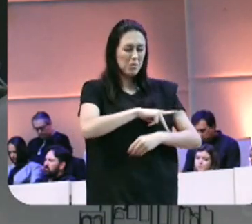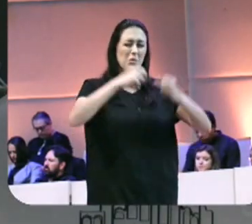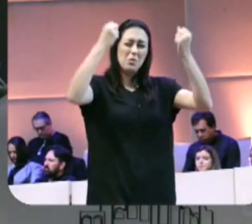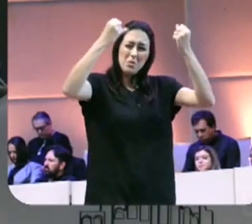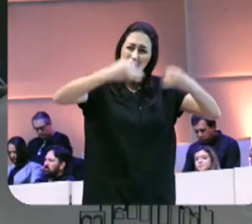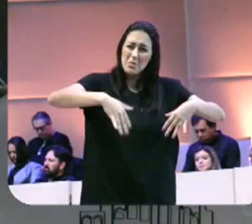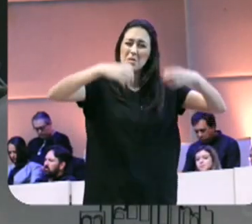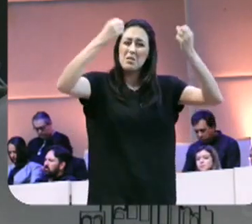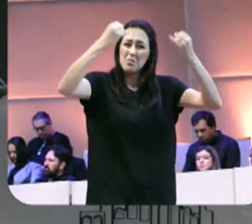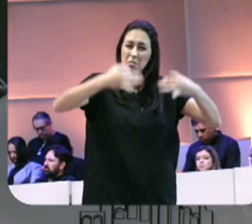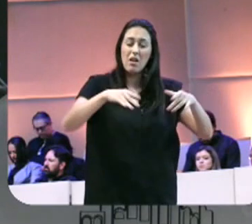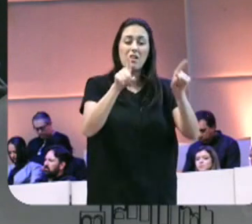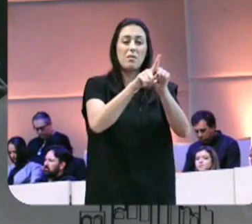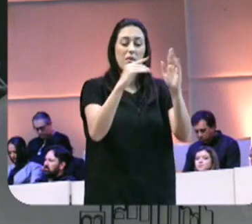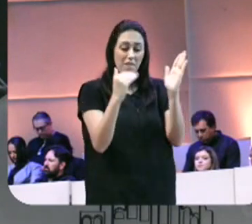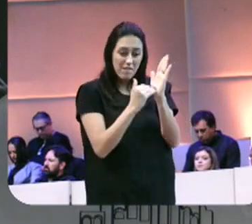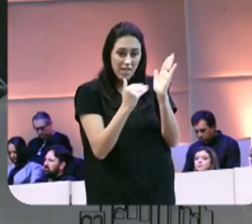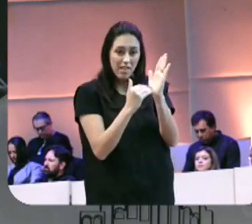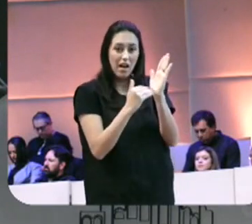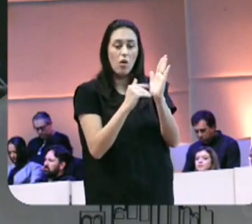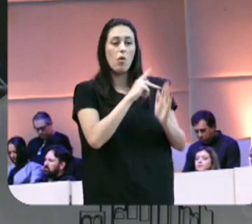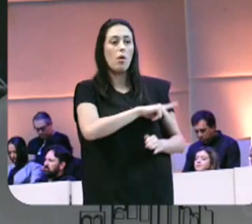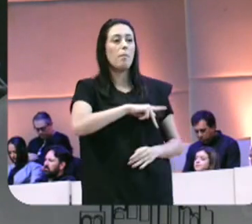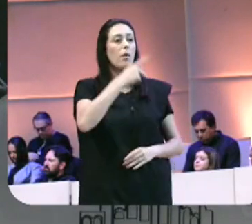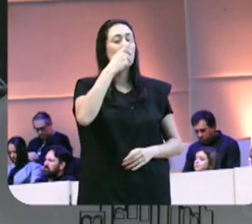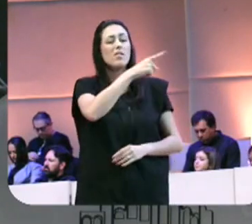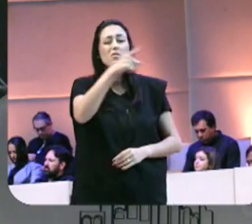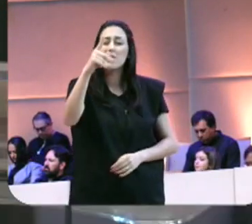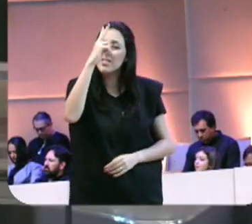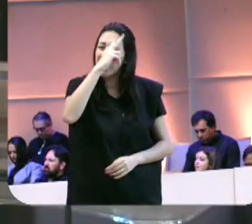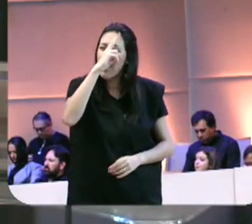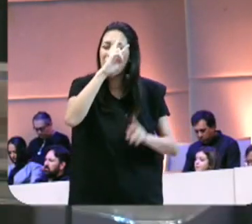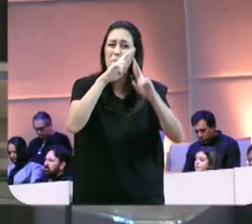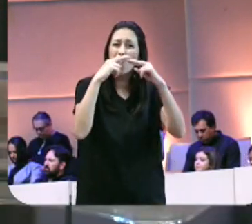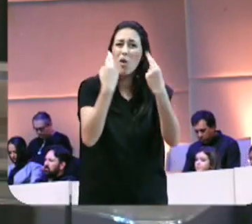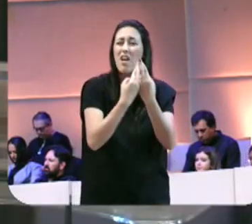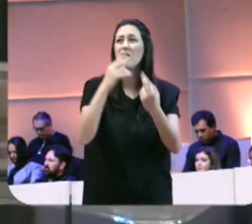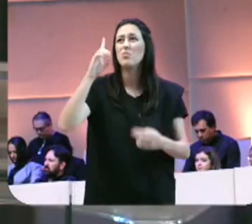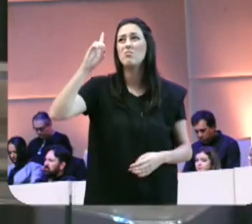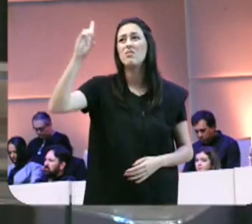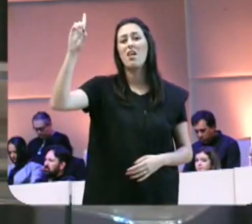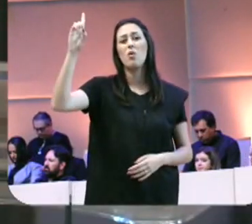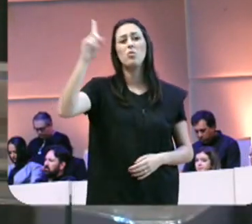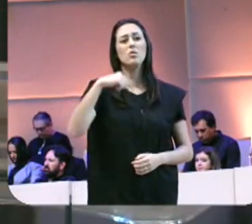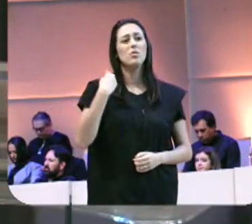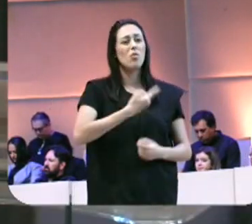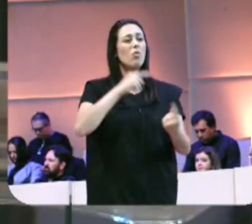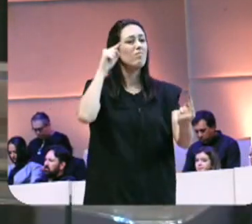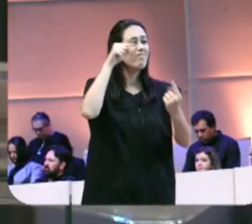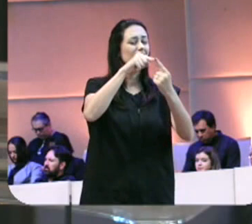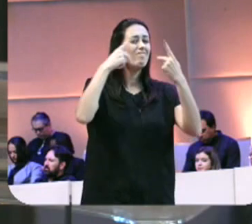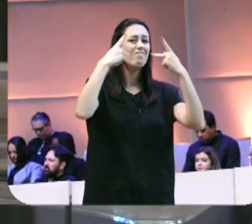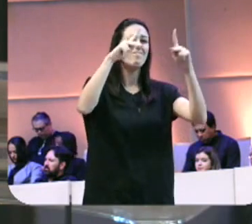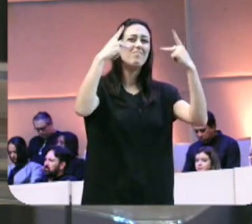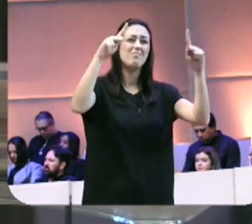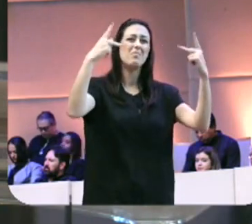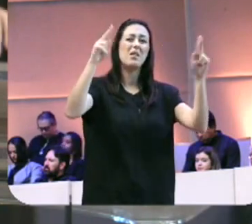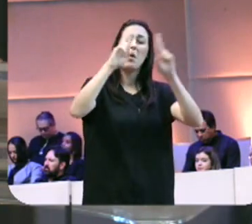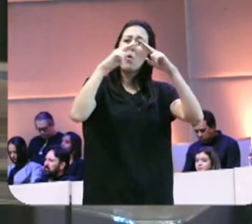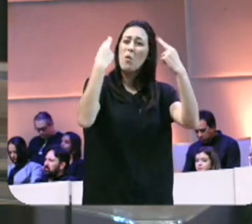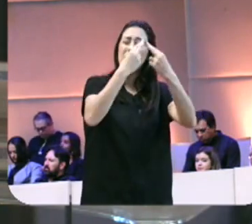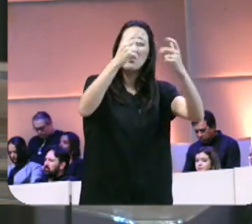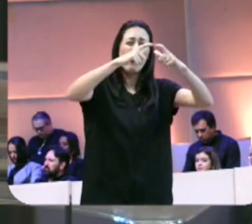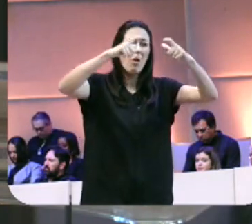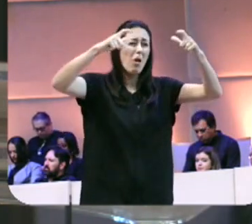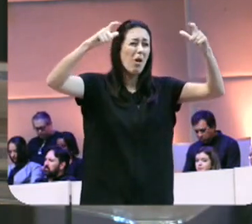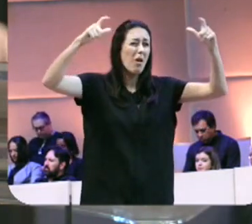fé. E por último ele fala: lembre do reino de Deus. Esse é o propósito pelo qual pregamos a palavra de Deus, para que o reino de Deus avance